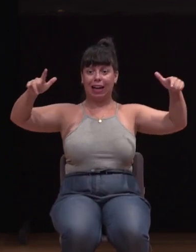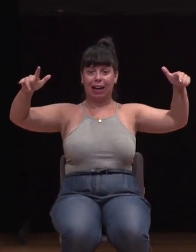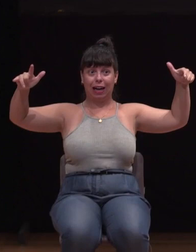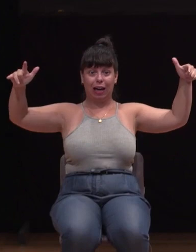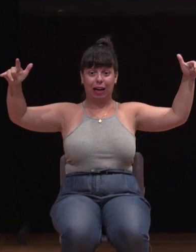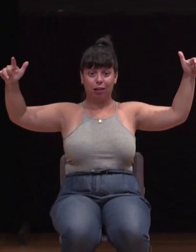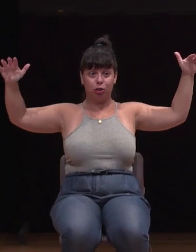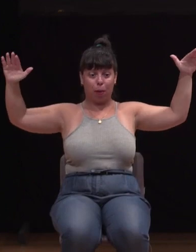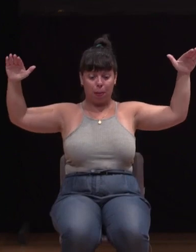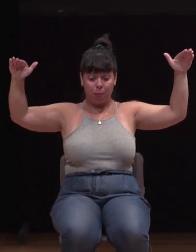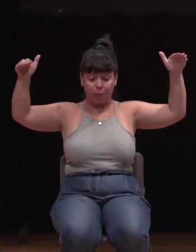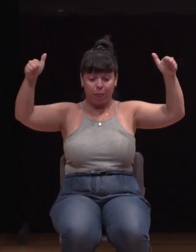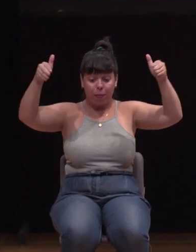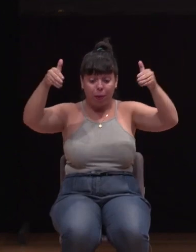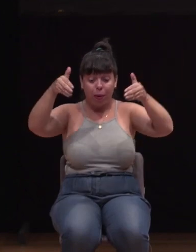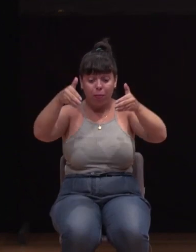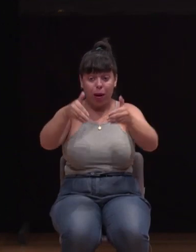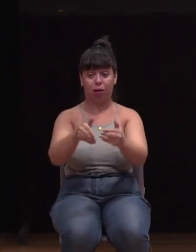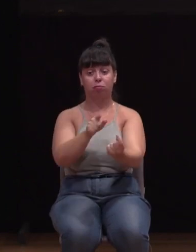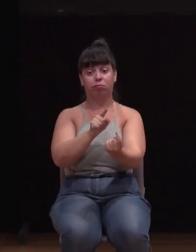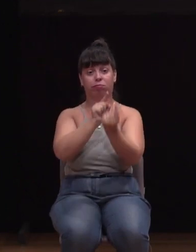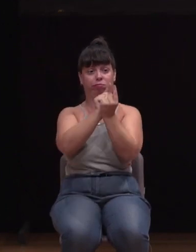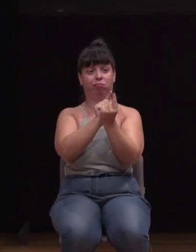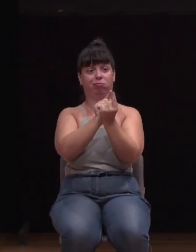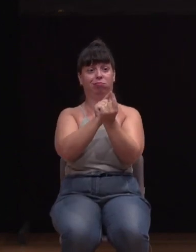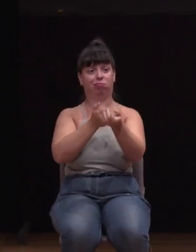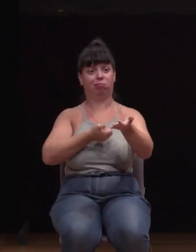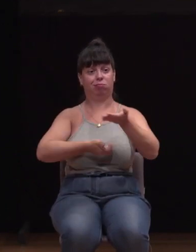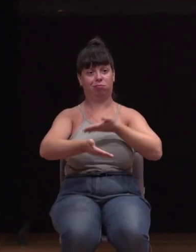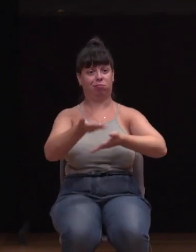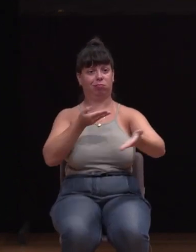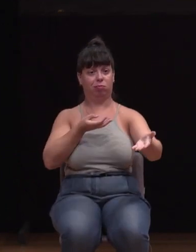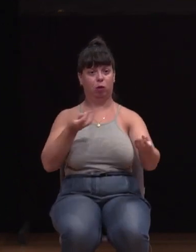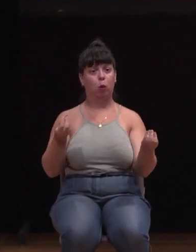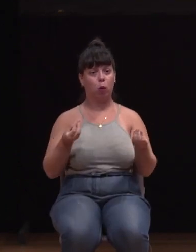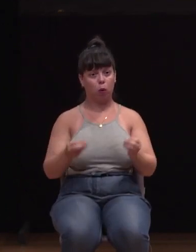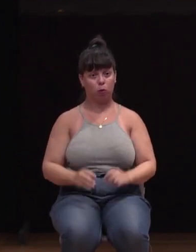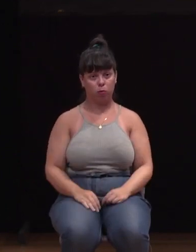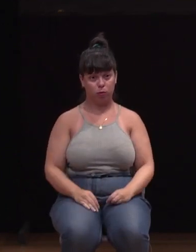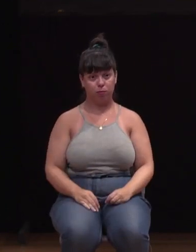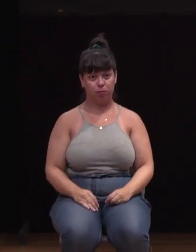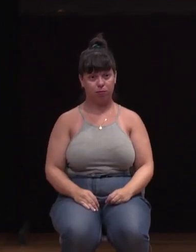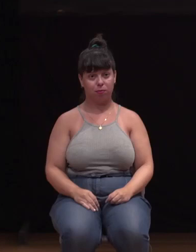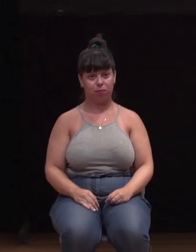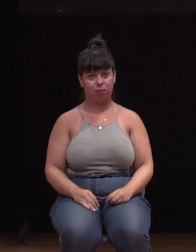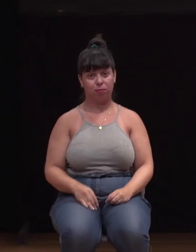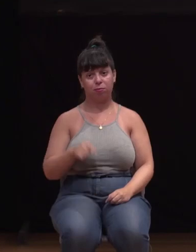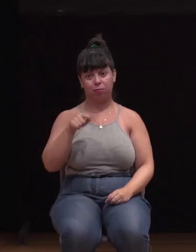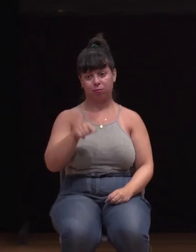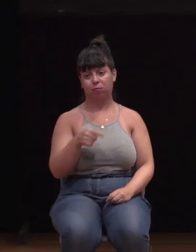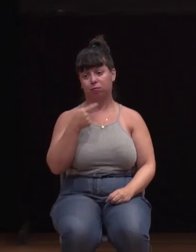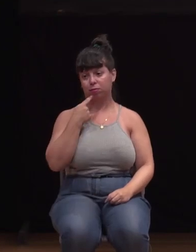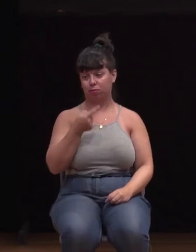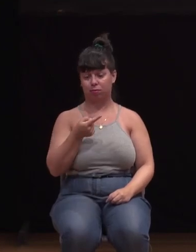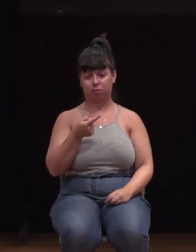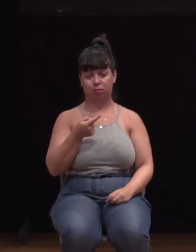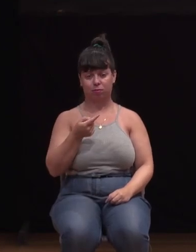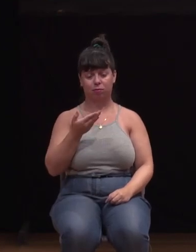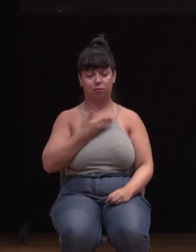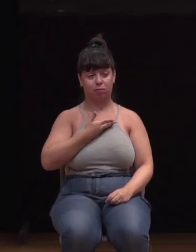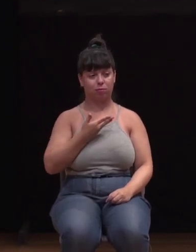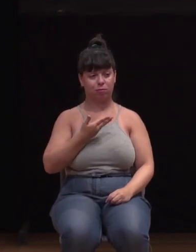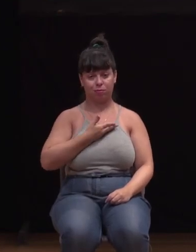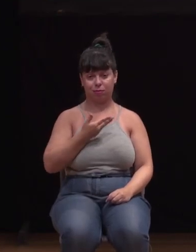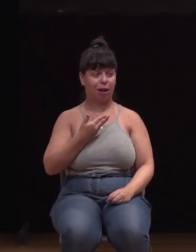esfera, e partir para as relações pessoais e como a gente materializa isso. Né? E aí eu volto para a fala da minha super amiga